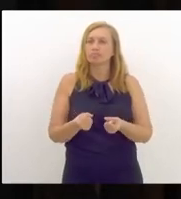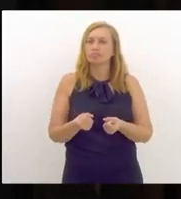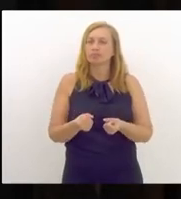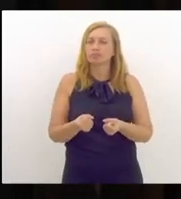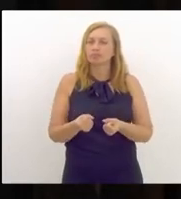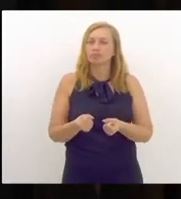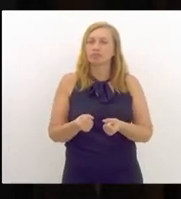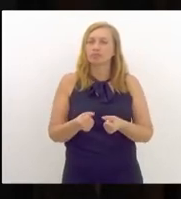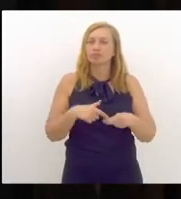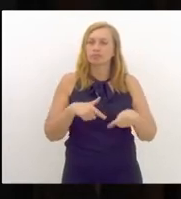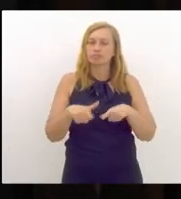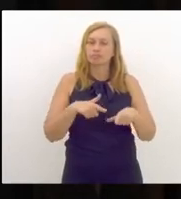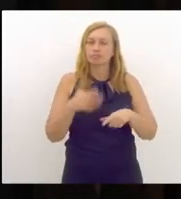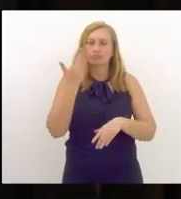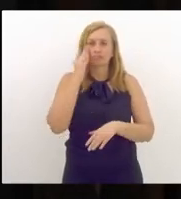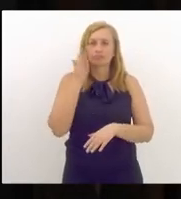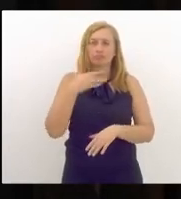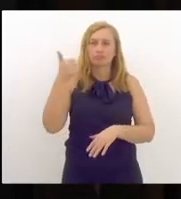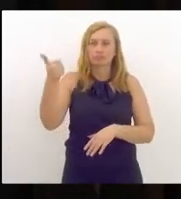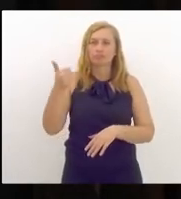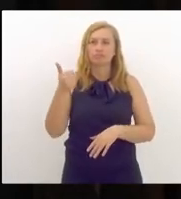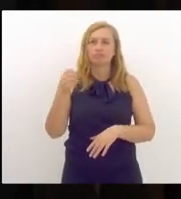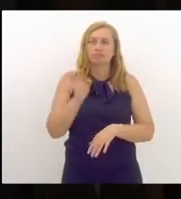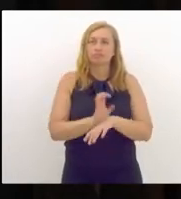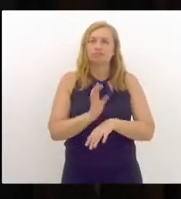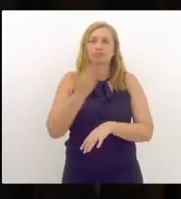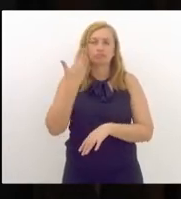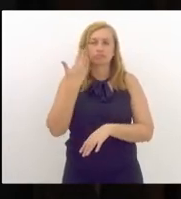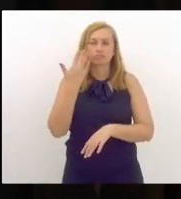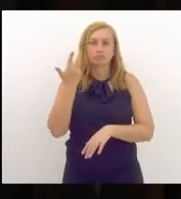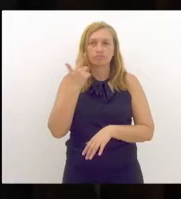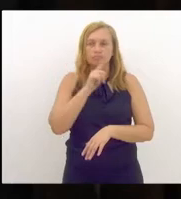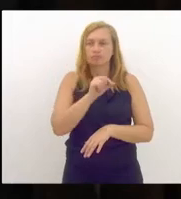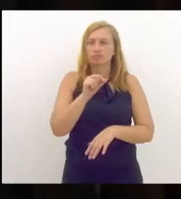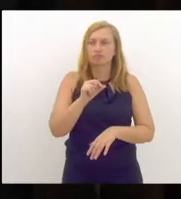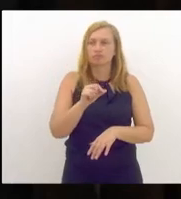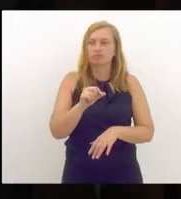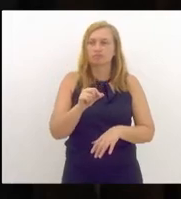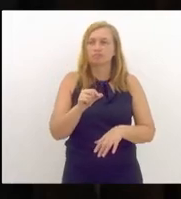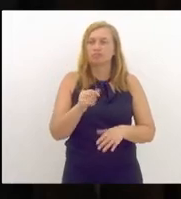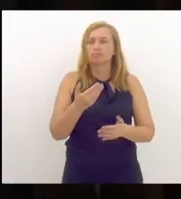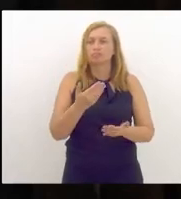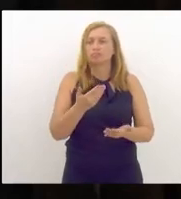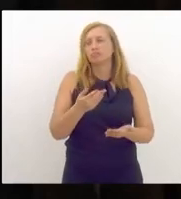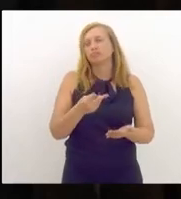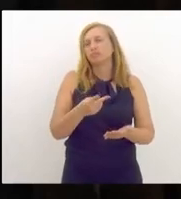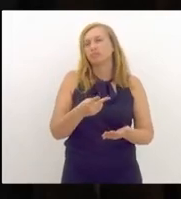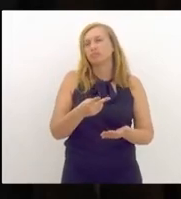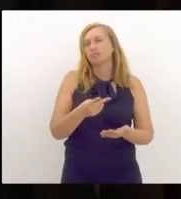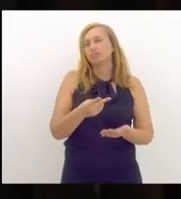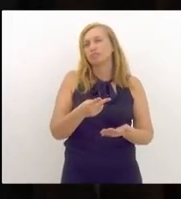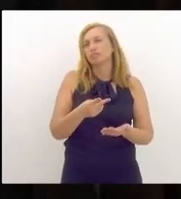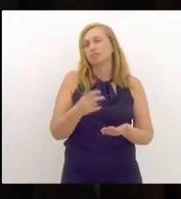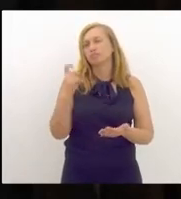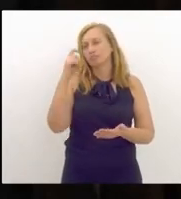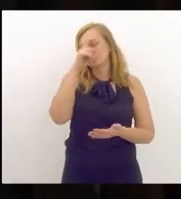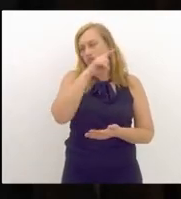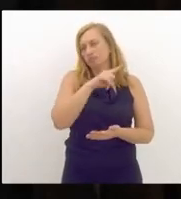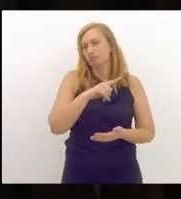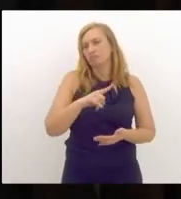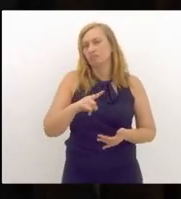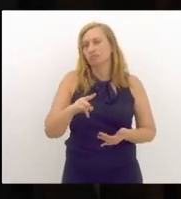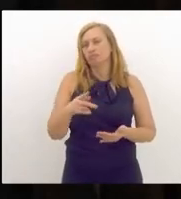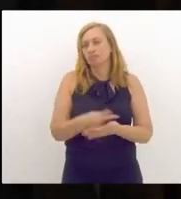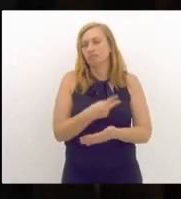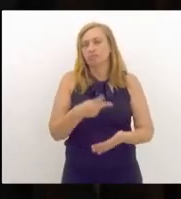a trabalhar para entender melhor esse estado e conseguir chegar aí desse círculo vicioso e colocar no ciclo Virtuoso e saída da situação vergonhosa